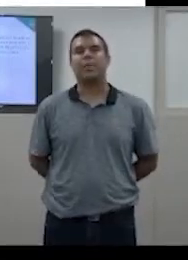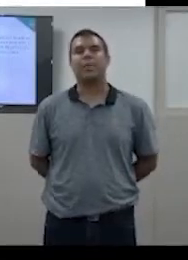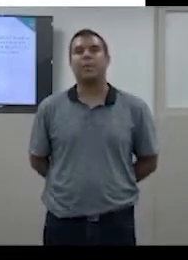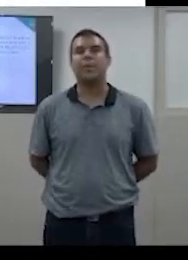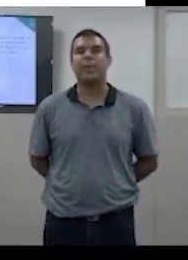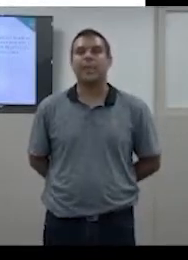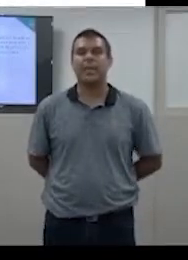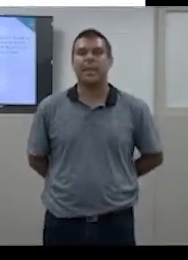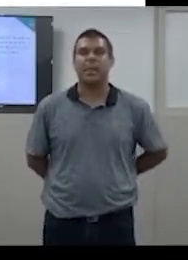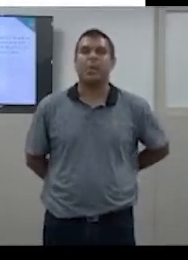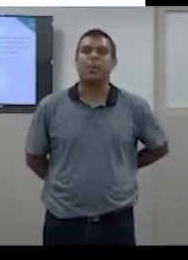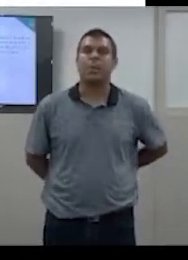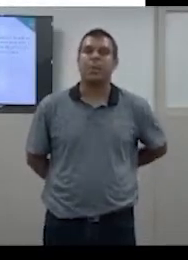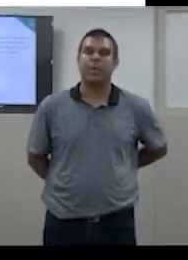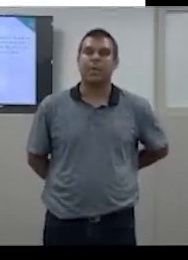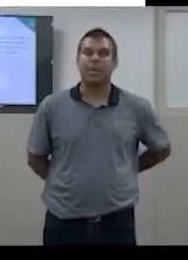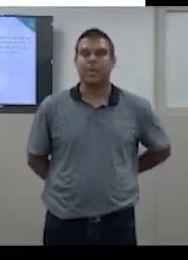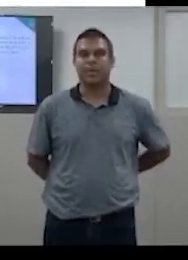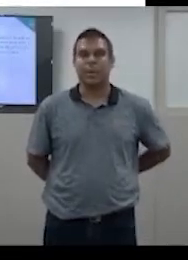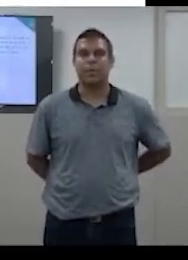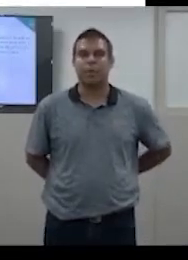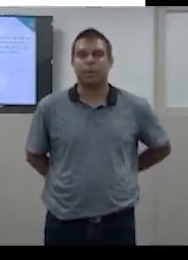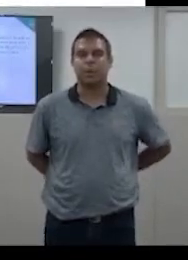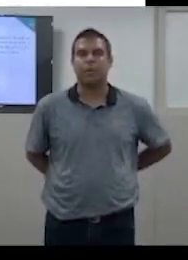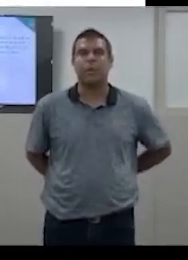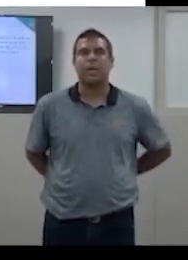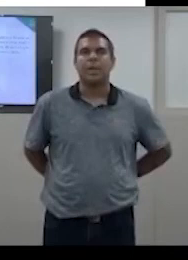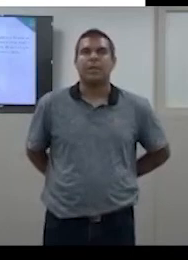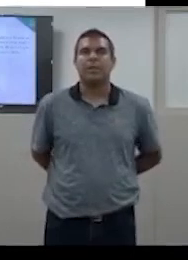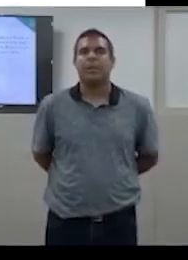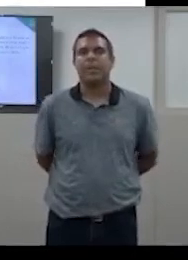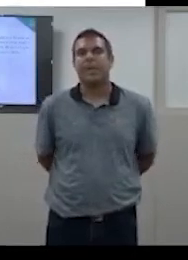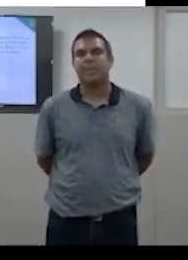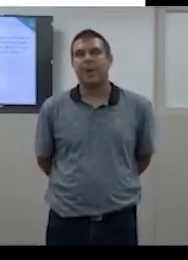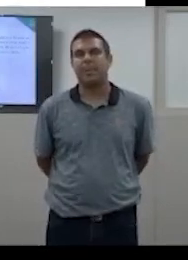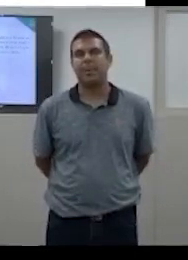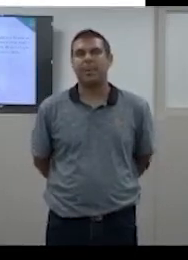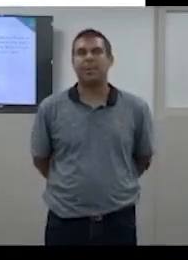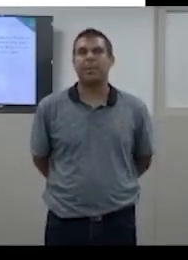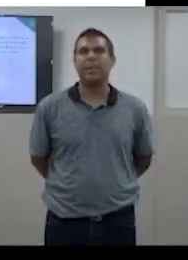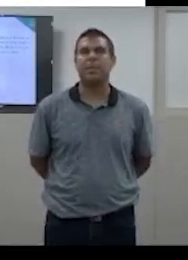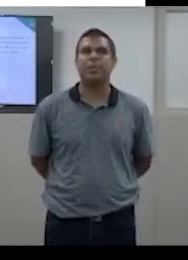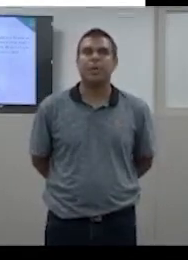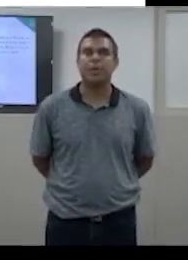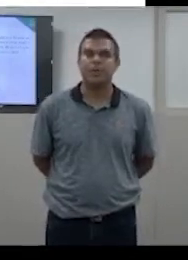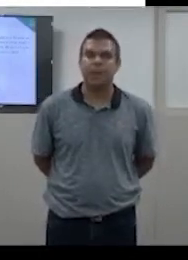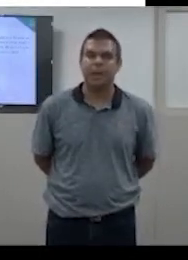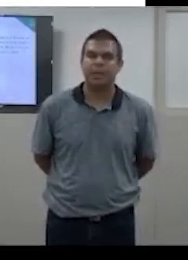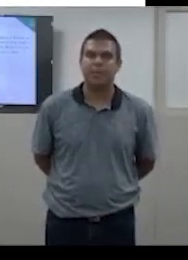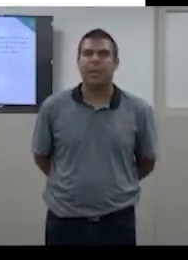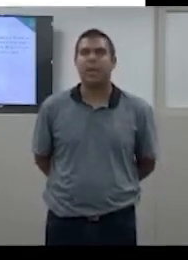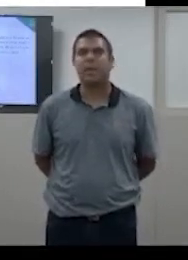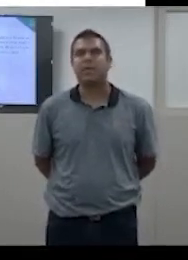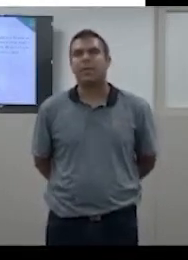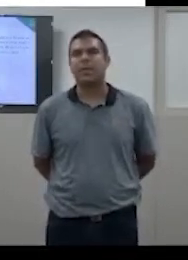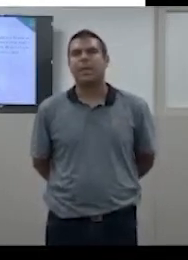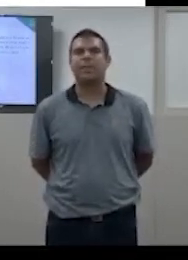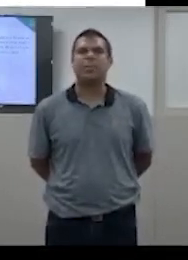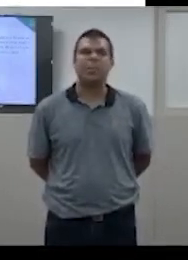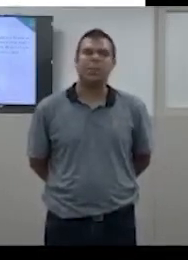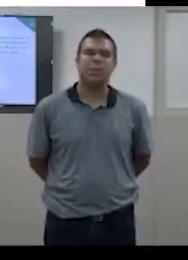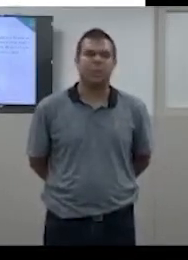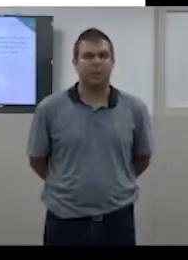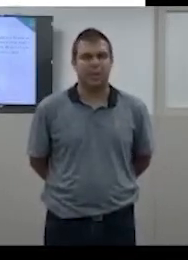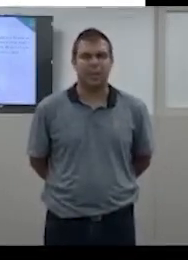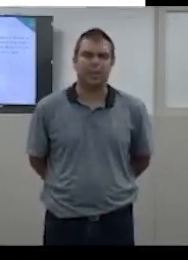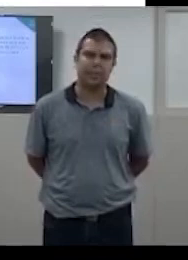água do mar, como você vai ter ali um pouco de sal diluído, então você vai ter que, para aproximadamente 1 litro de água do mar, você vai ter